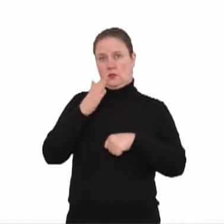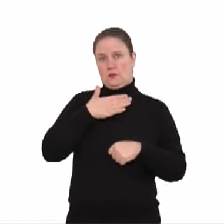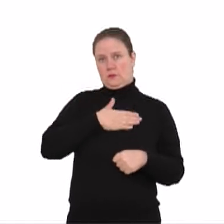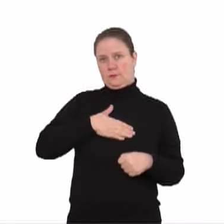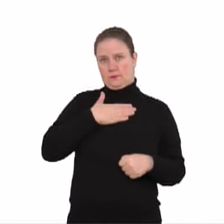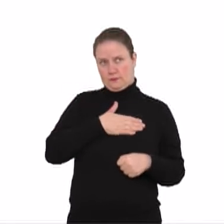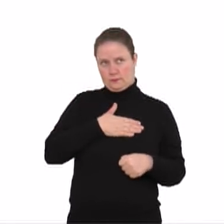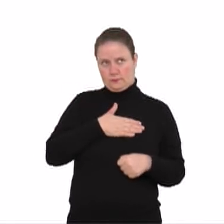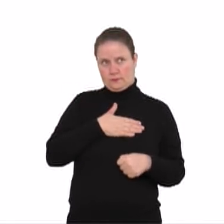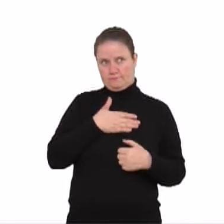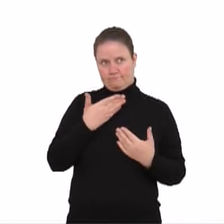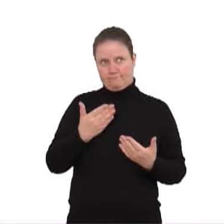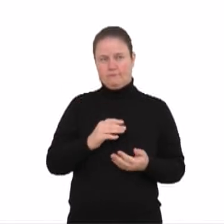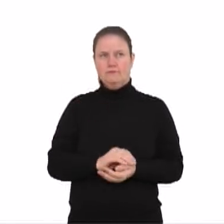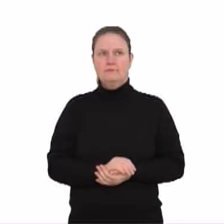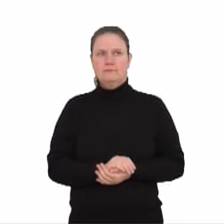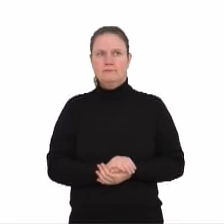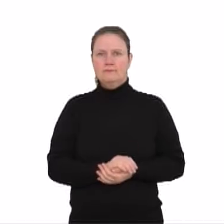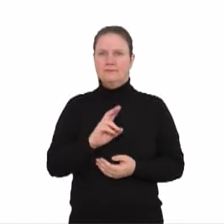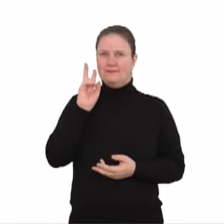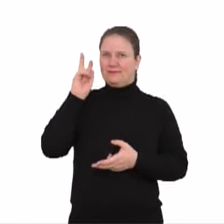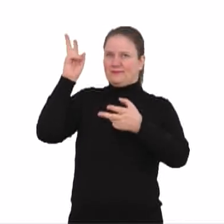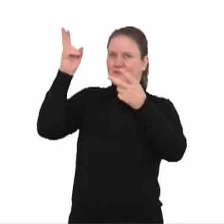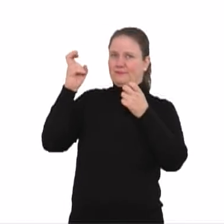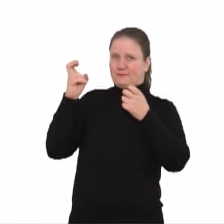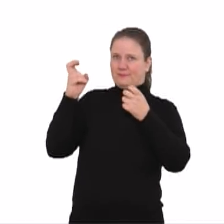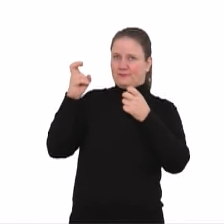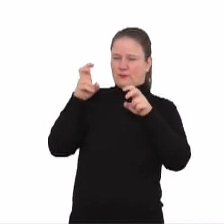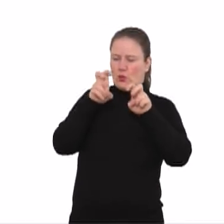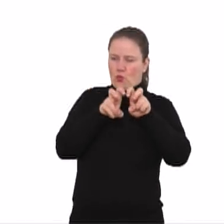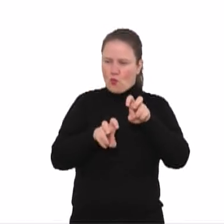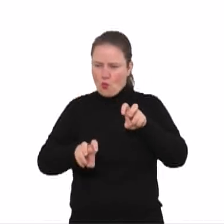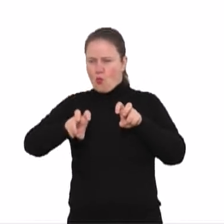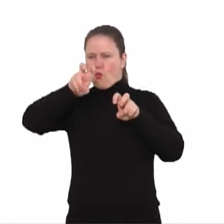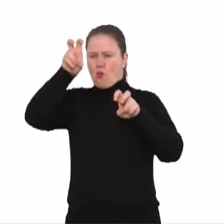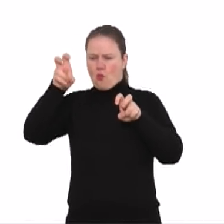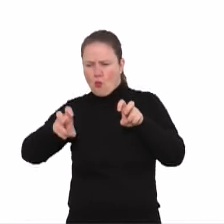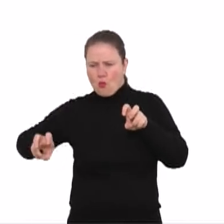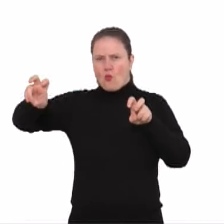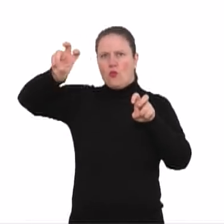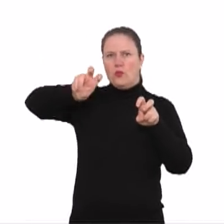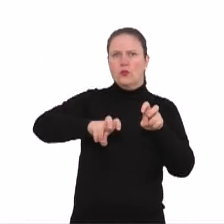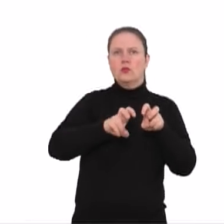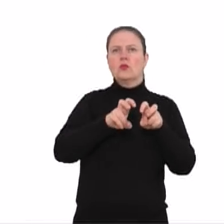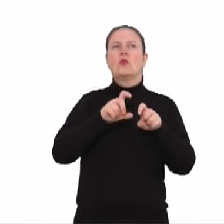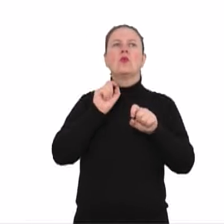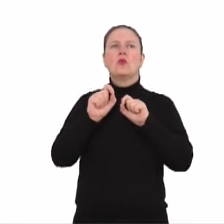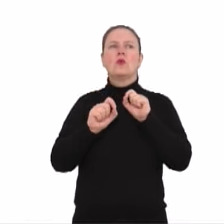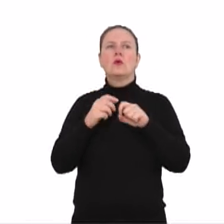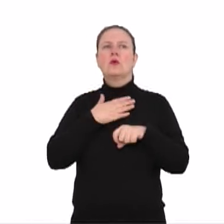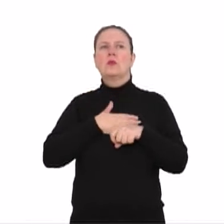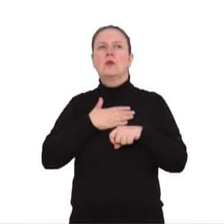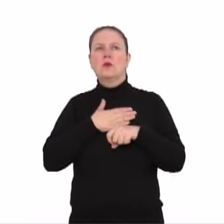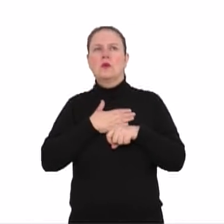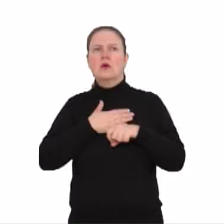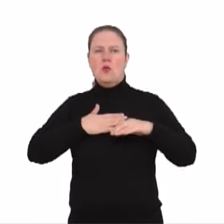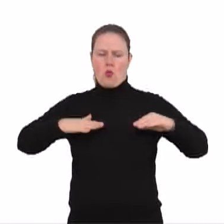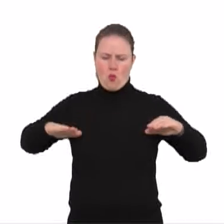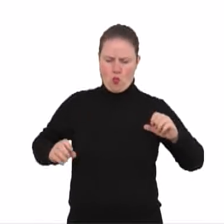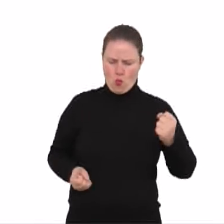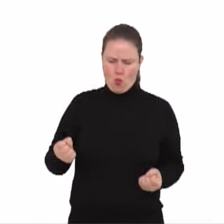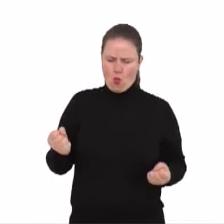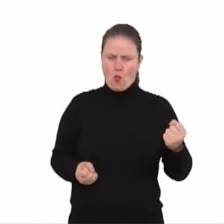roller coaster? Ou você prefere o train? Ou você gosta do bumper car, aqueles carrinhos de